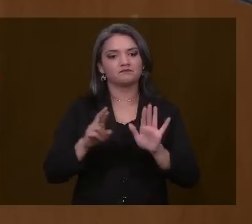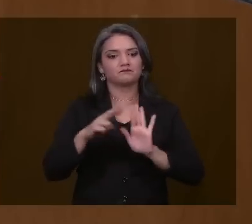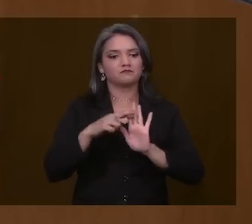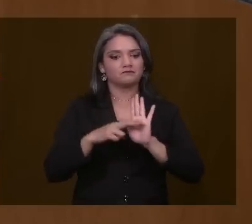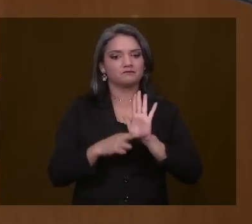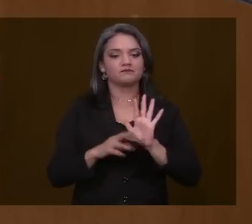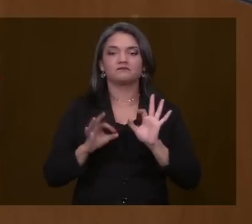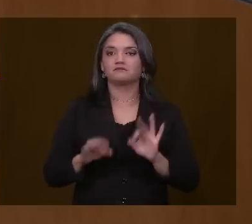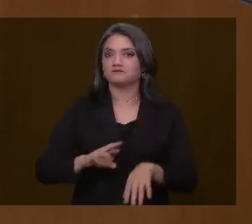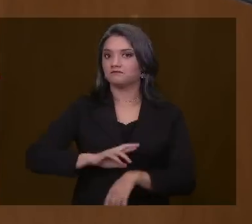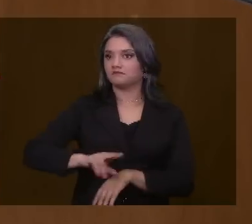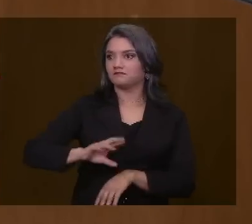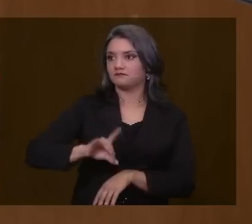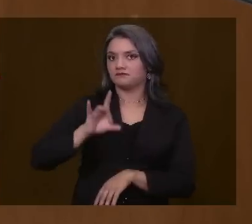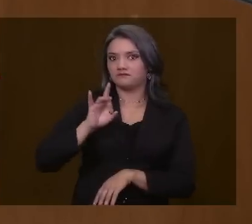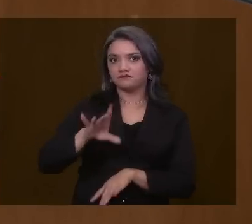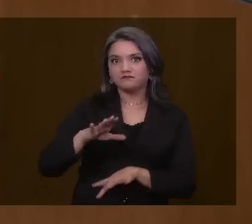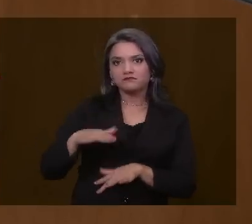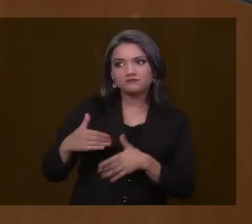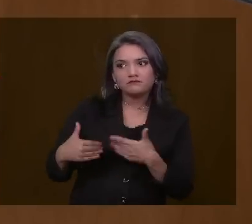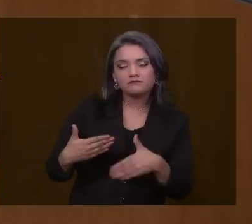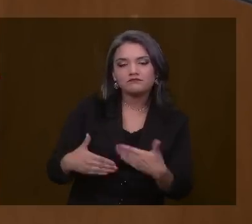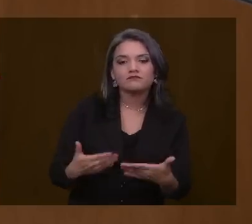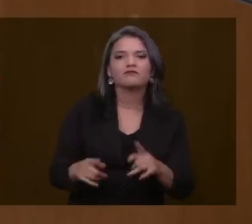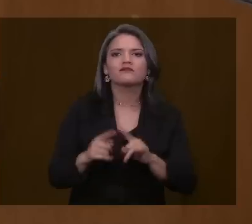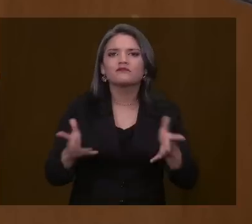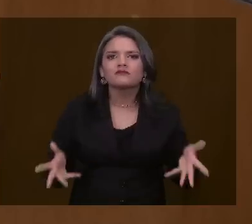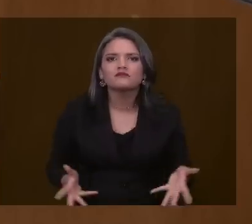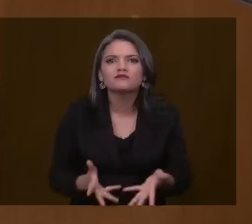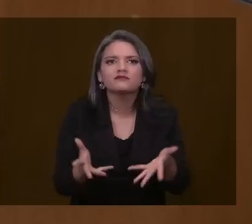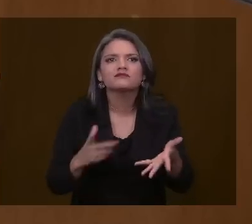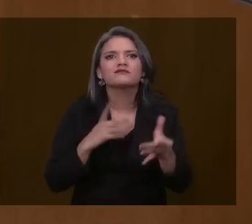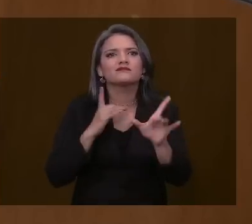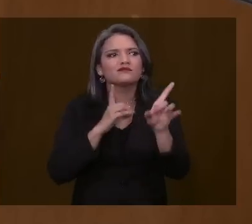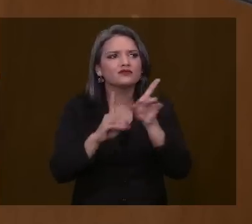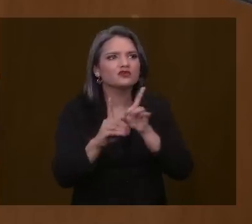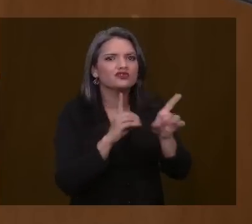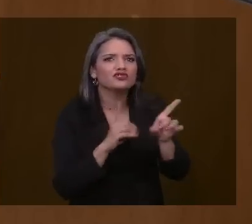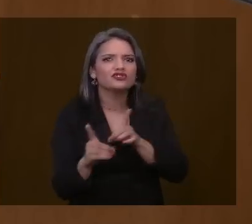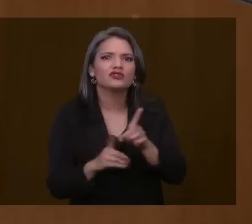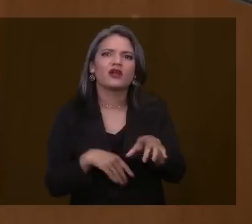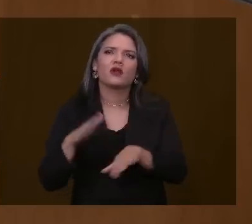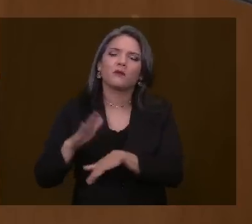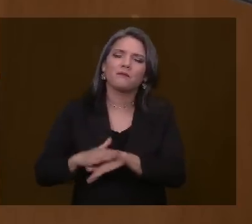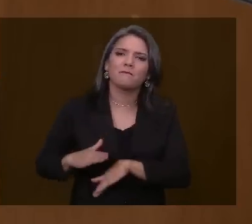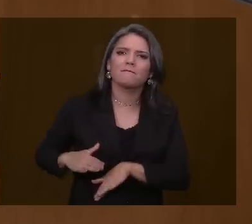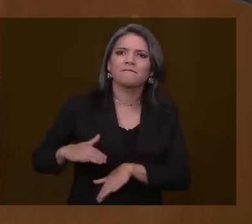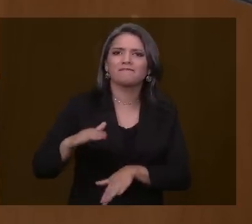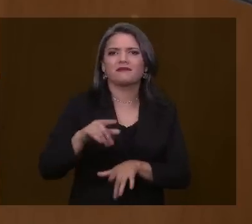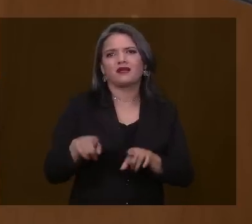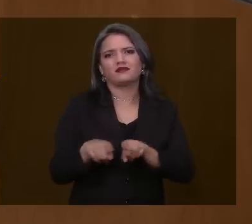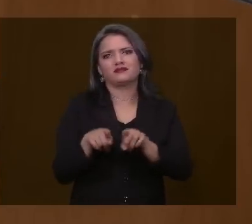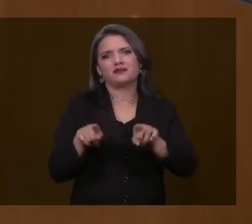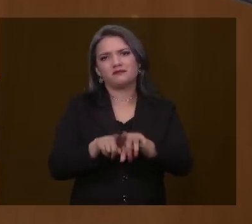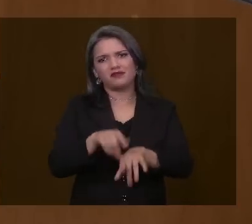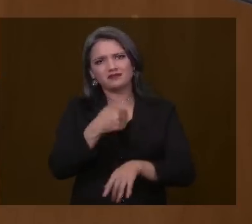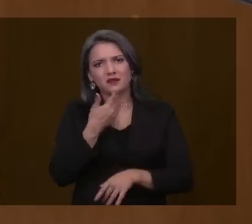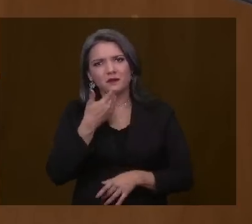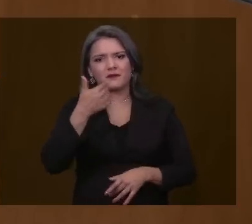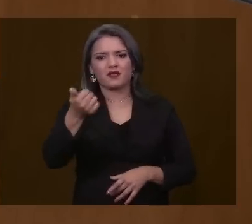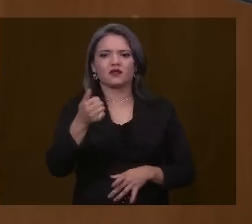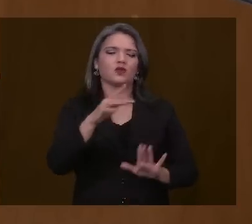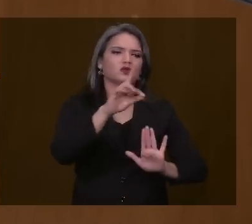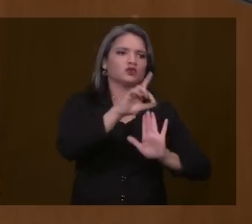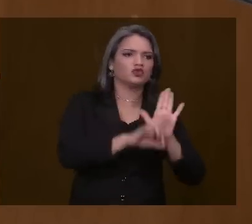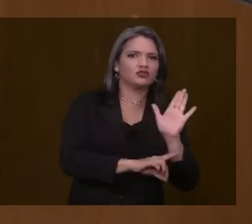não apenas programático, incentivando um diálogo mais intenso e enriquecedor entre o direito e